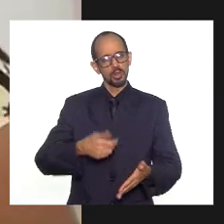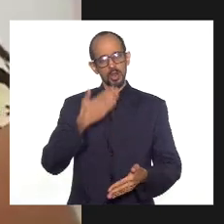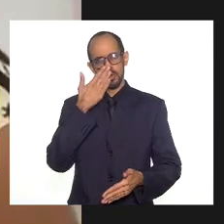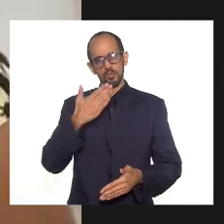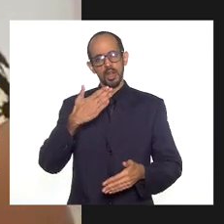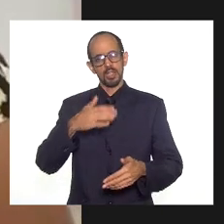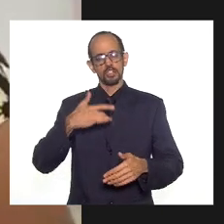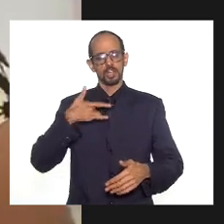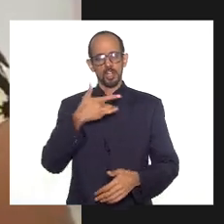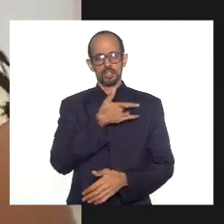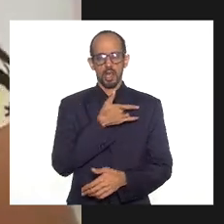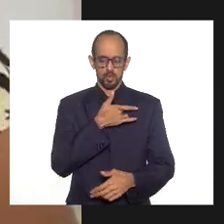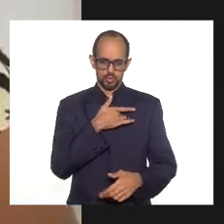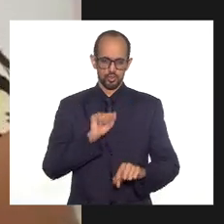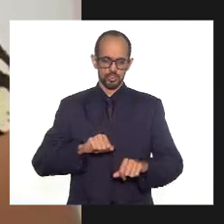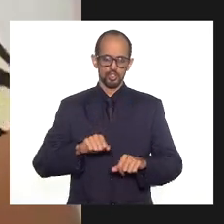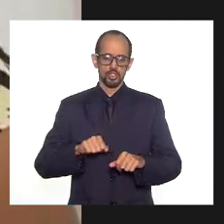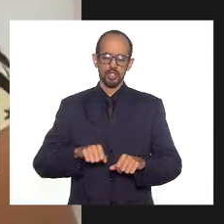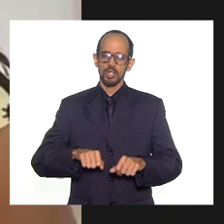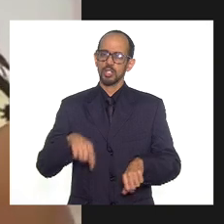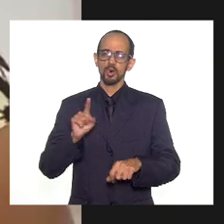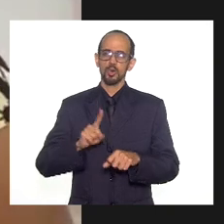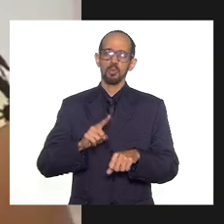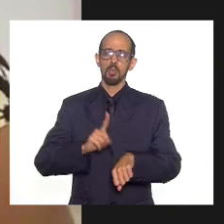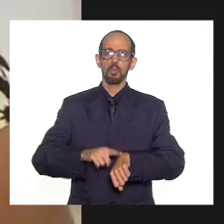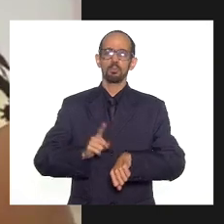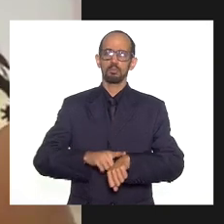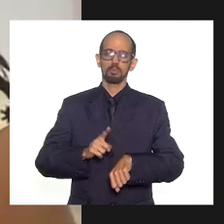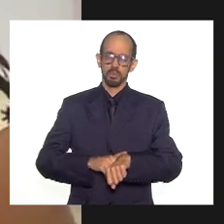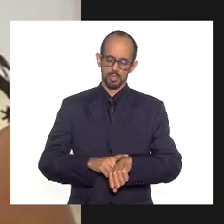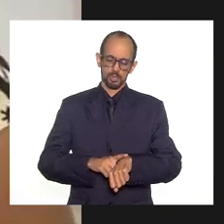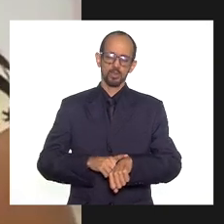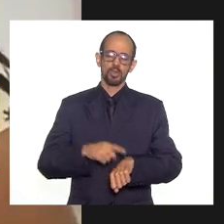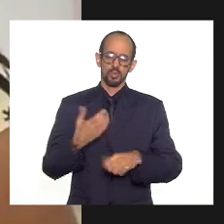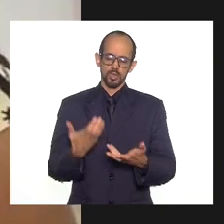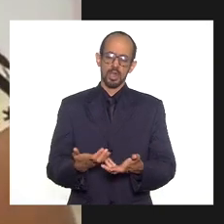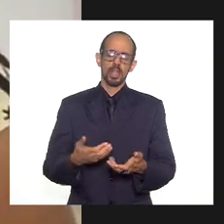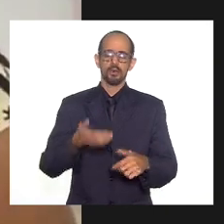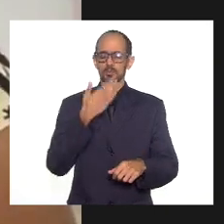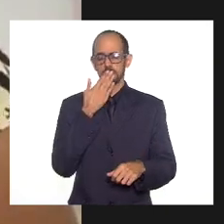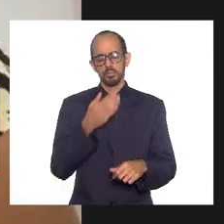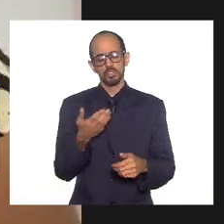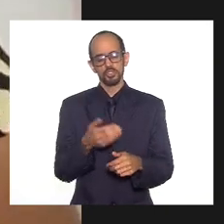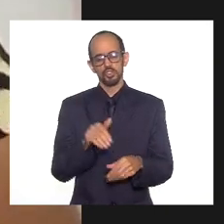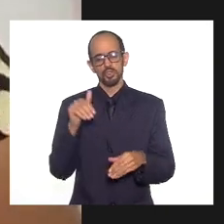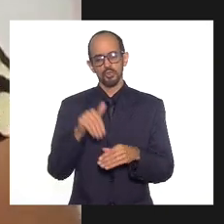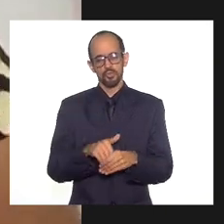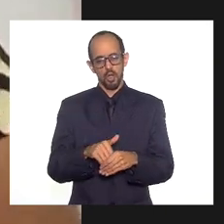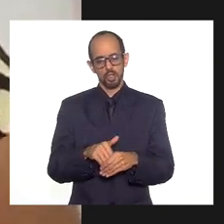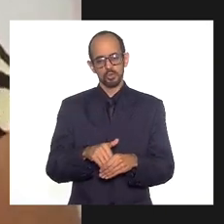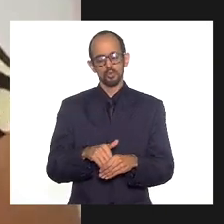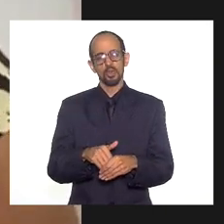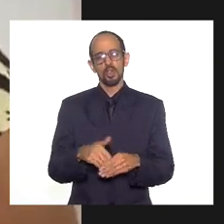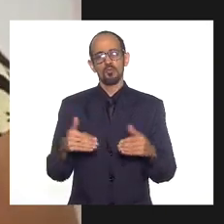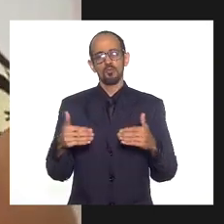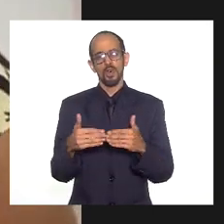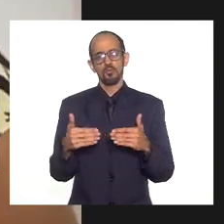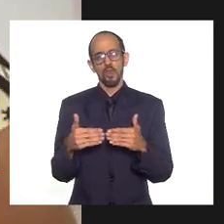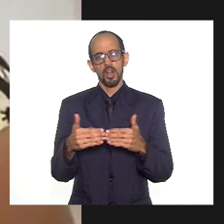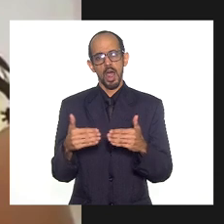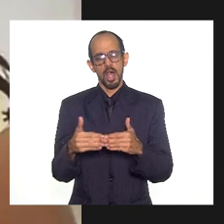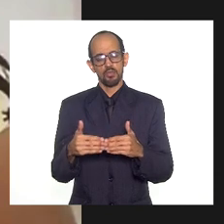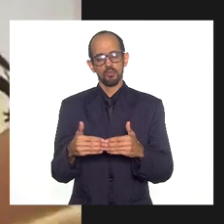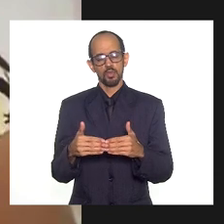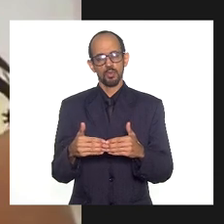Portanto, ao defender essas emendas, gostaria de solicitar o voto favorável